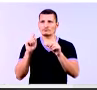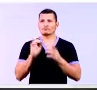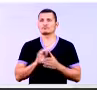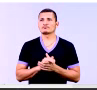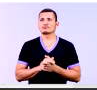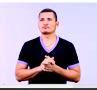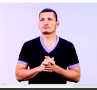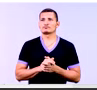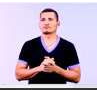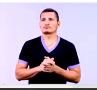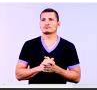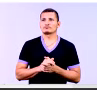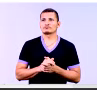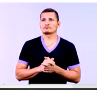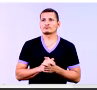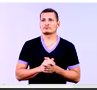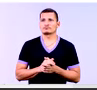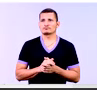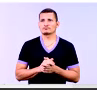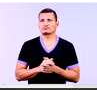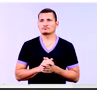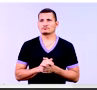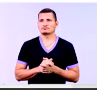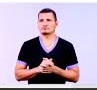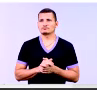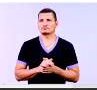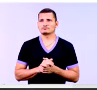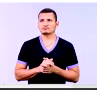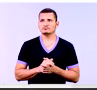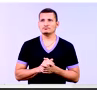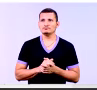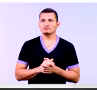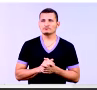diálogo. Então olha só o que foi feito aqui.